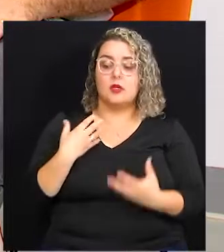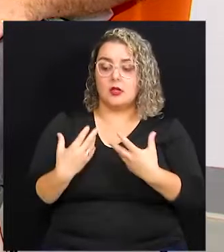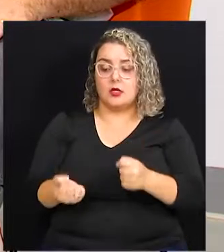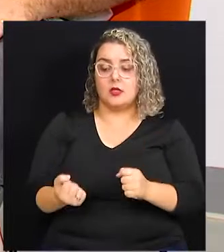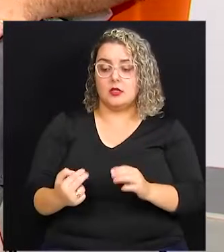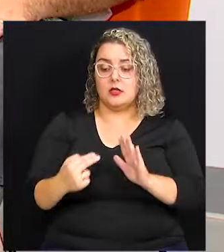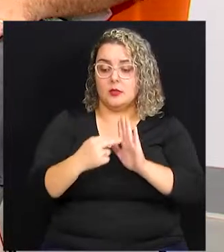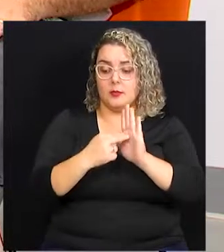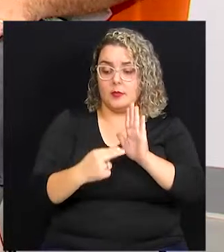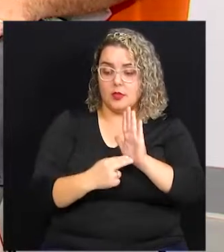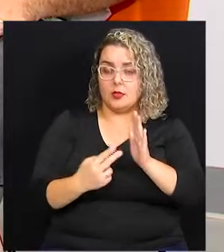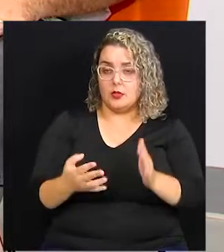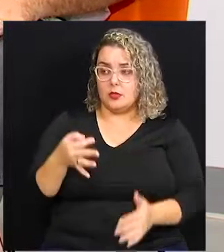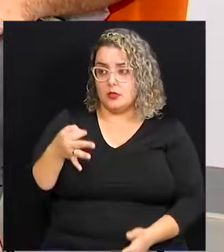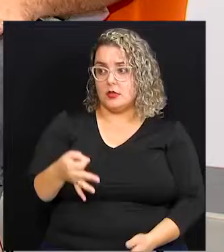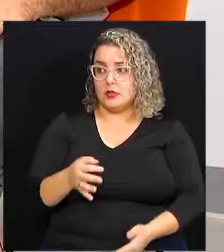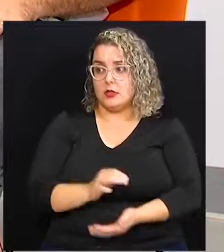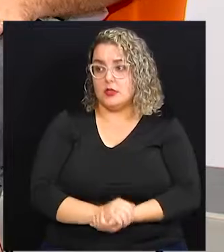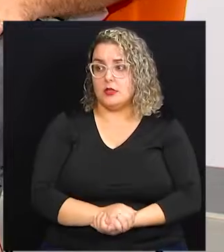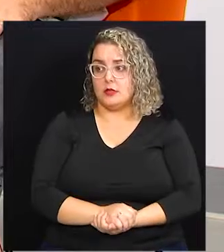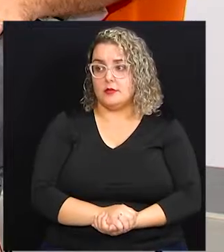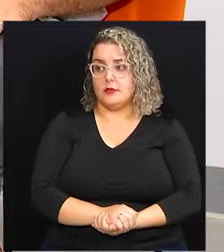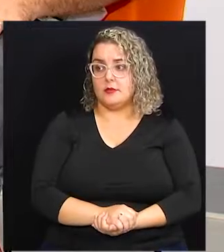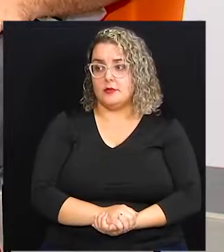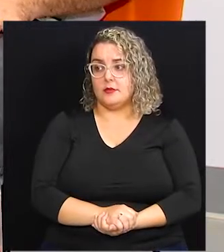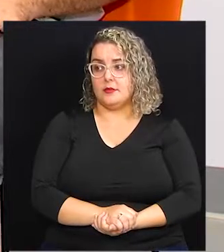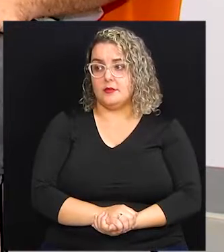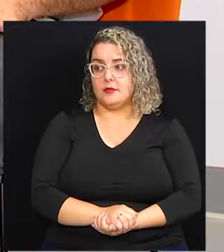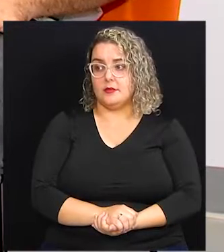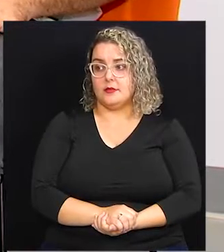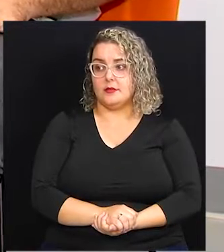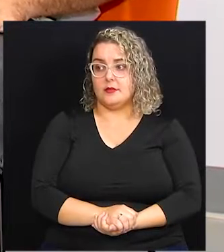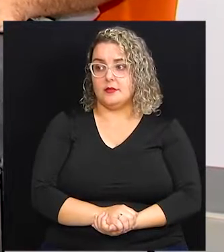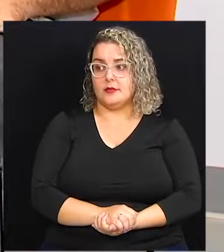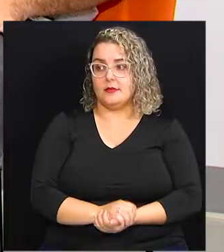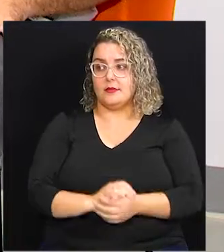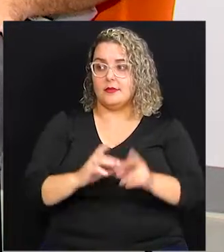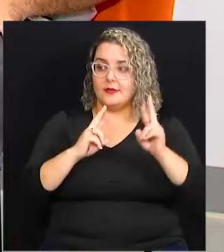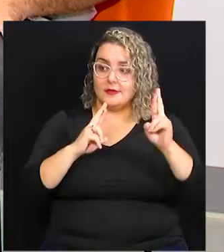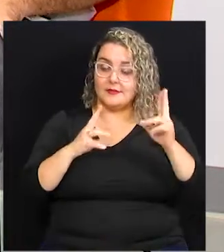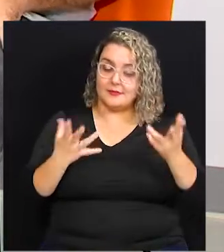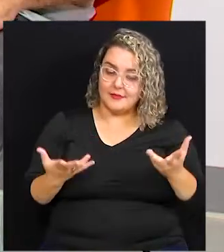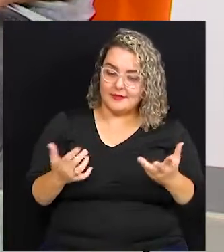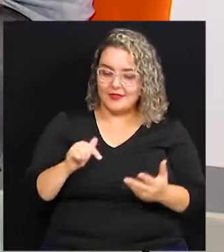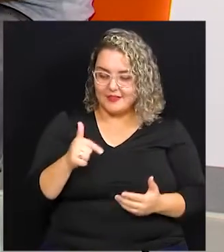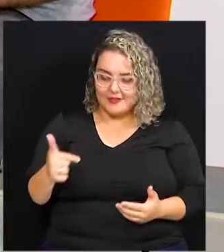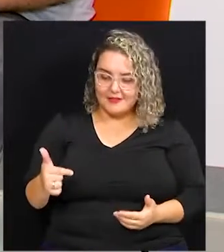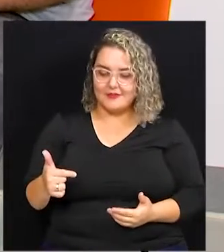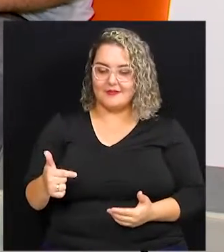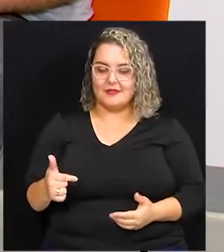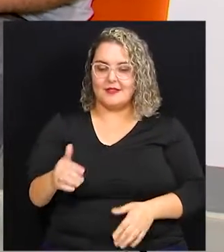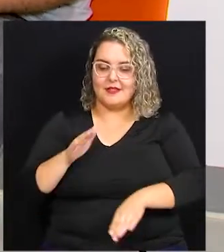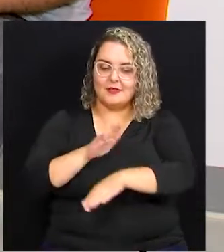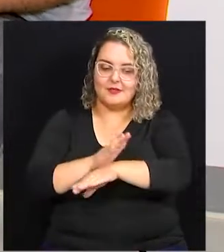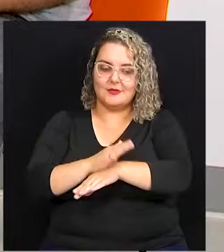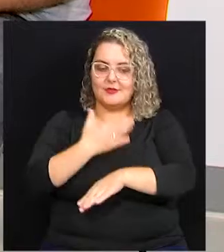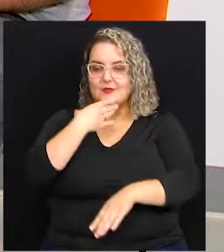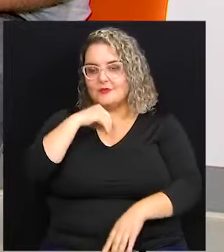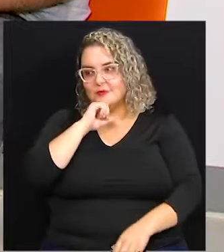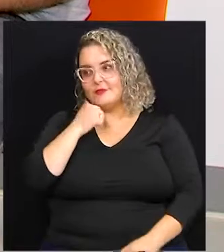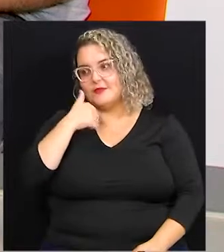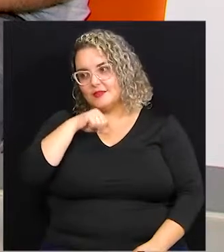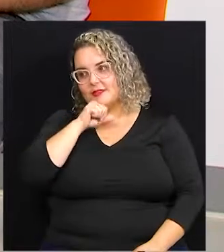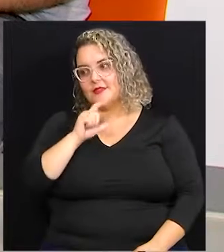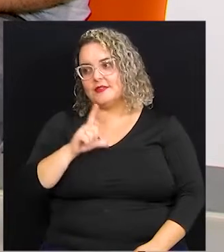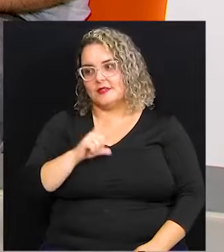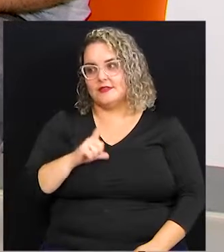nota, certo? Você espera que não tenha ajuda dos pais, nada, né? O aluno pode escrever à vontade, que a